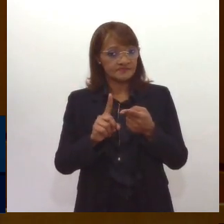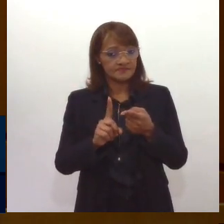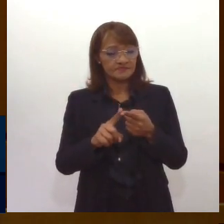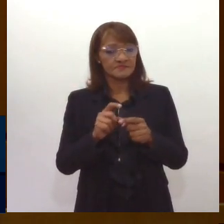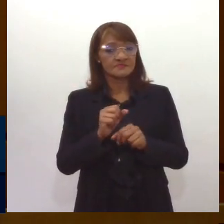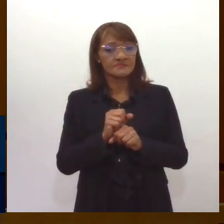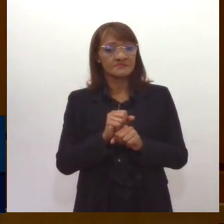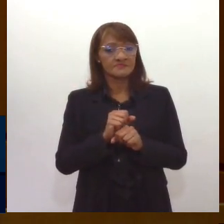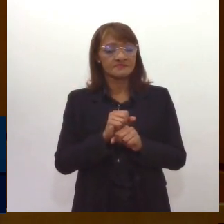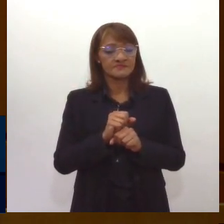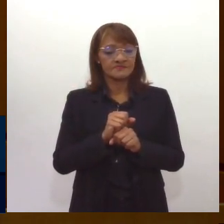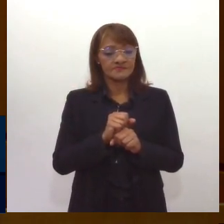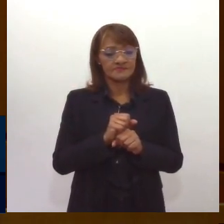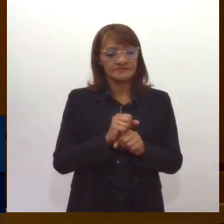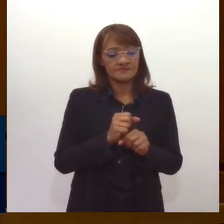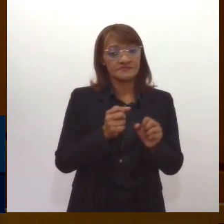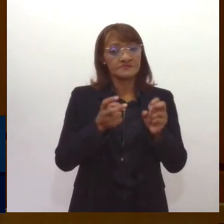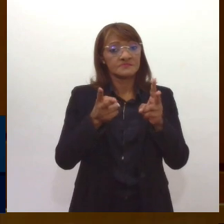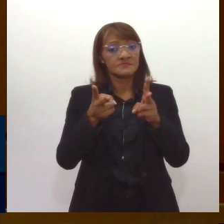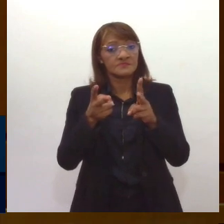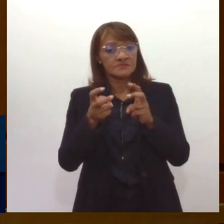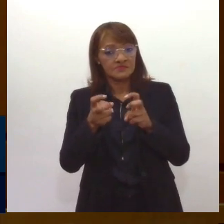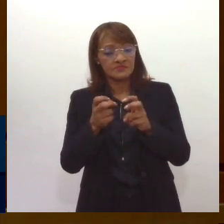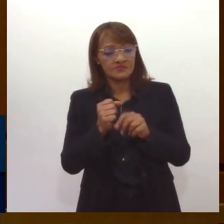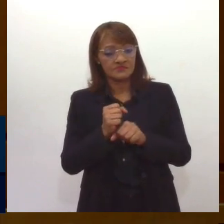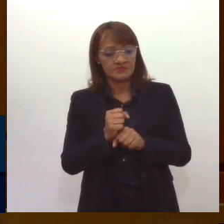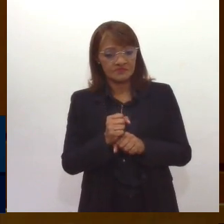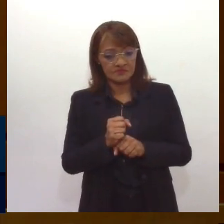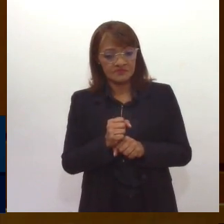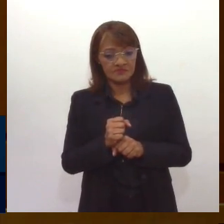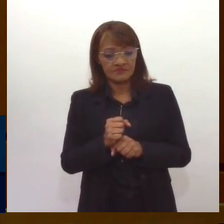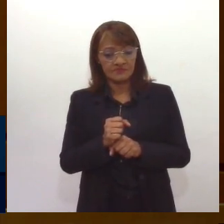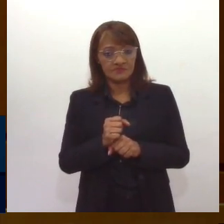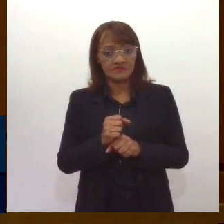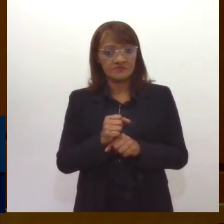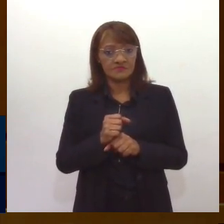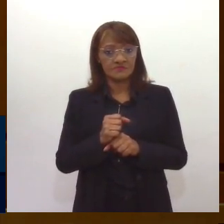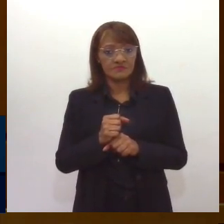desta decisão na imprensa aqui do nosso estado.